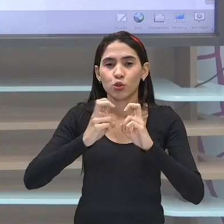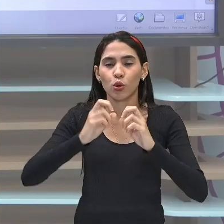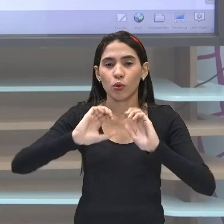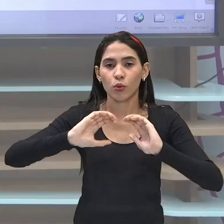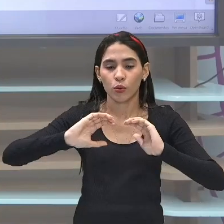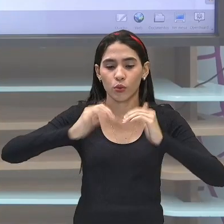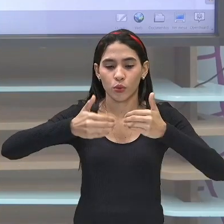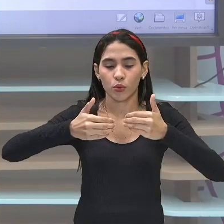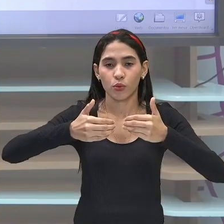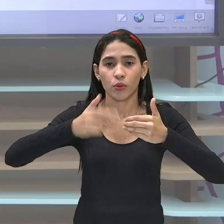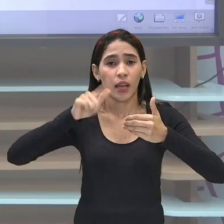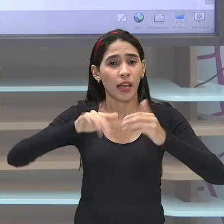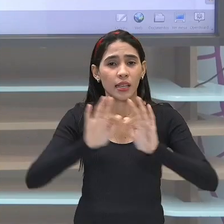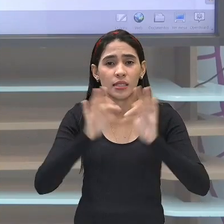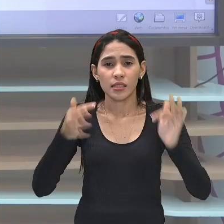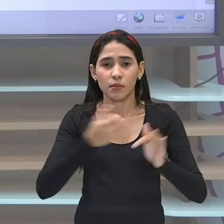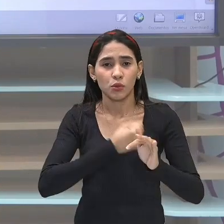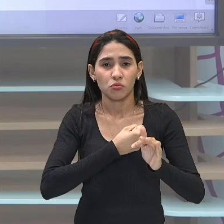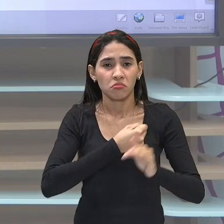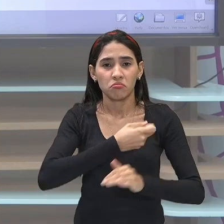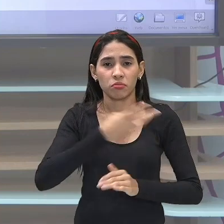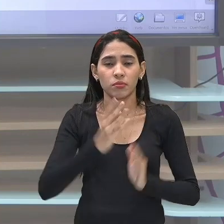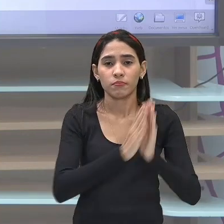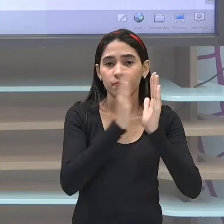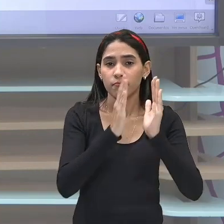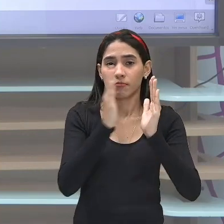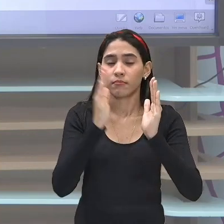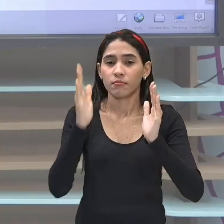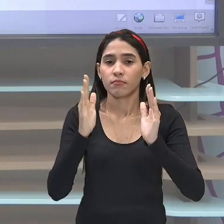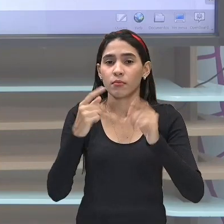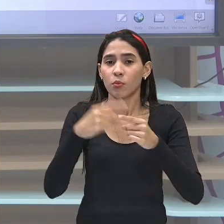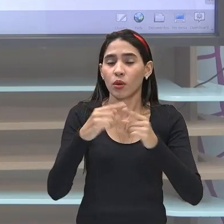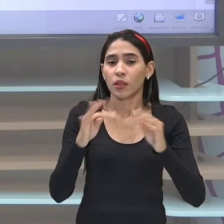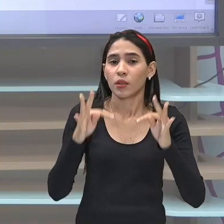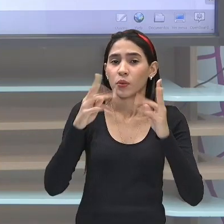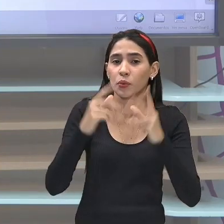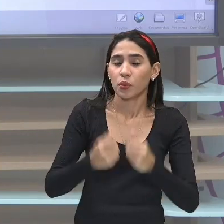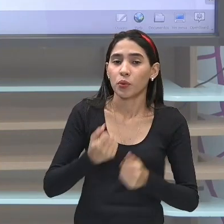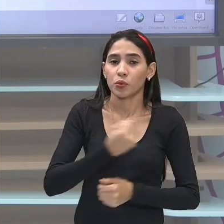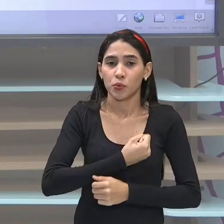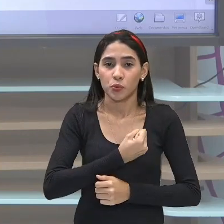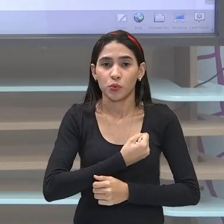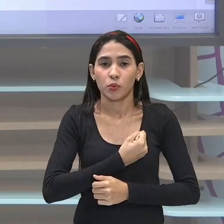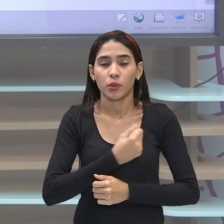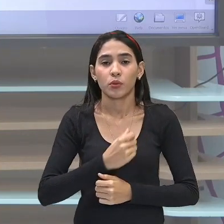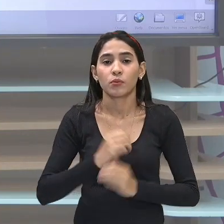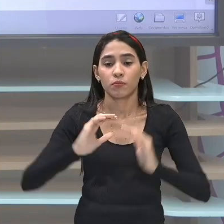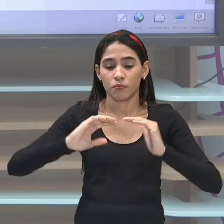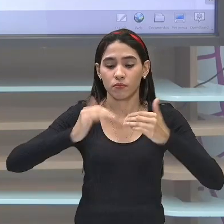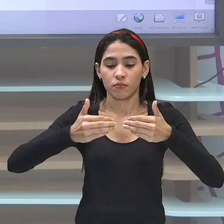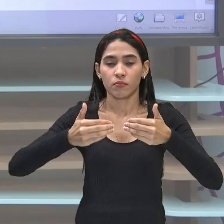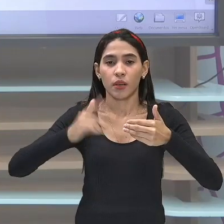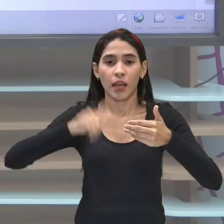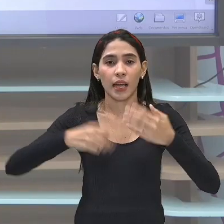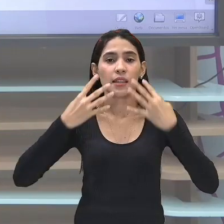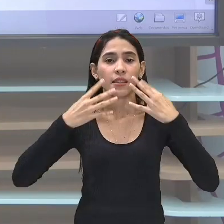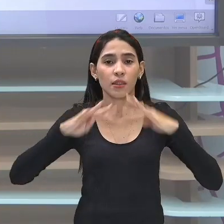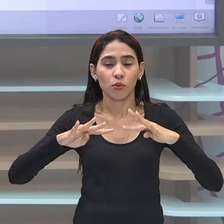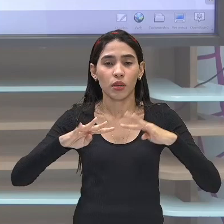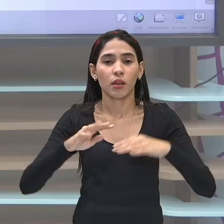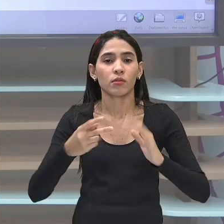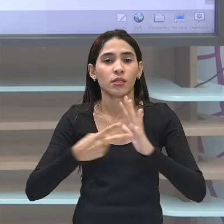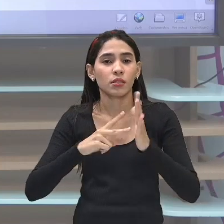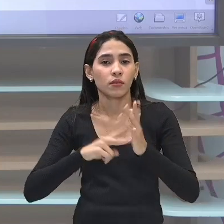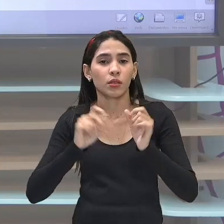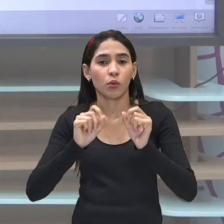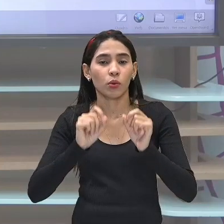sequência numérica simples, já que todos os números que nós temos ali, no caso do dominó, são números naturais, ou seja, nós